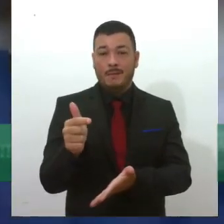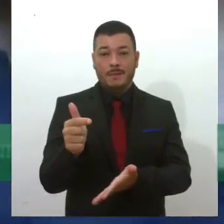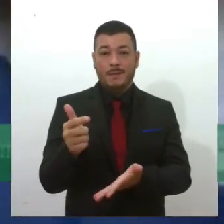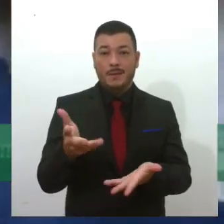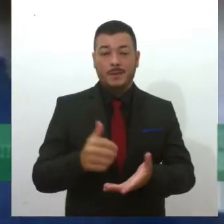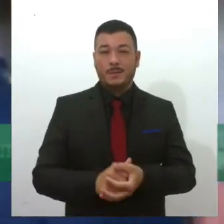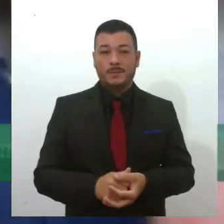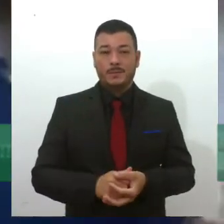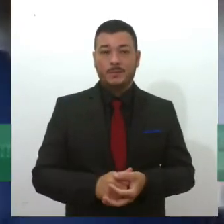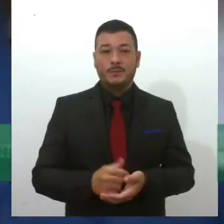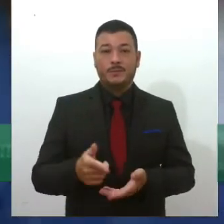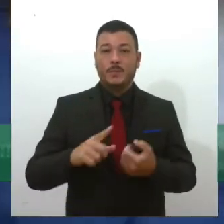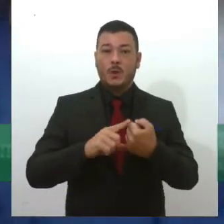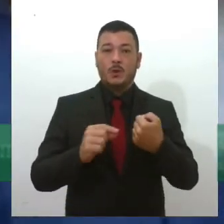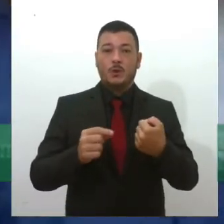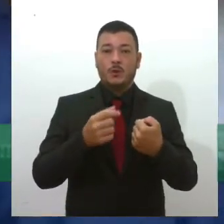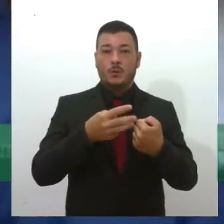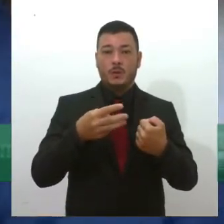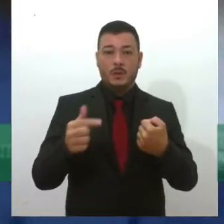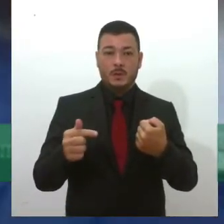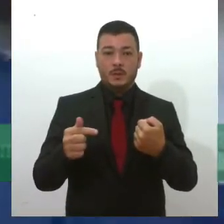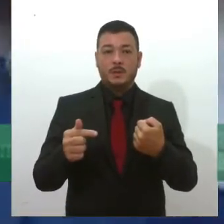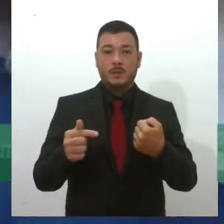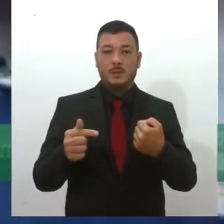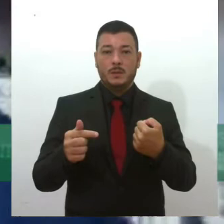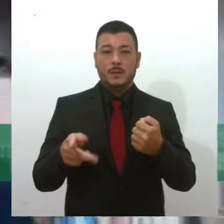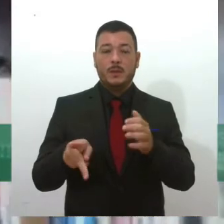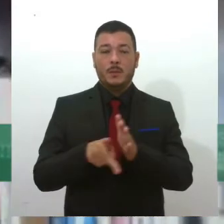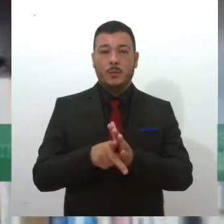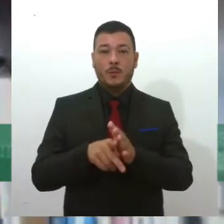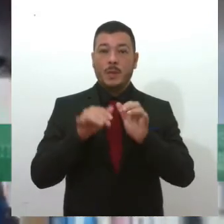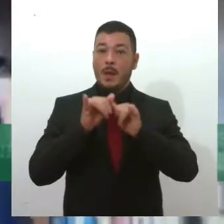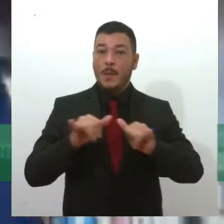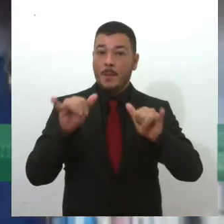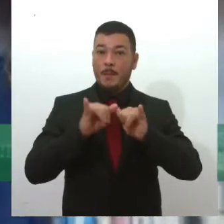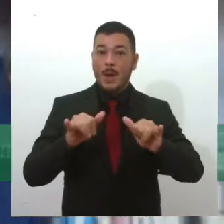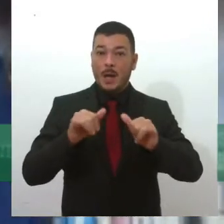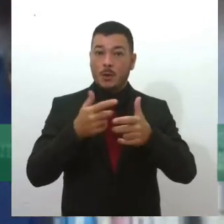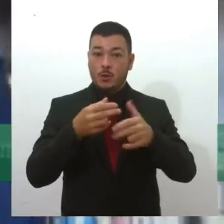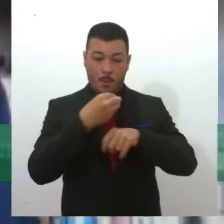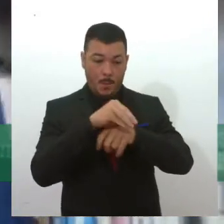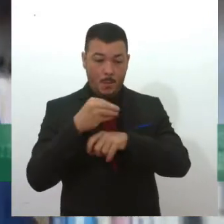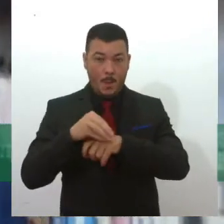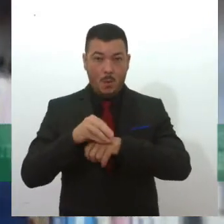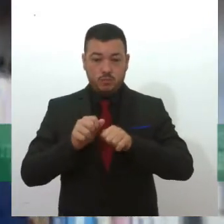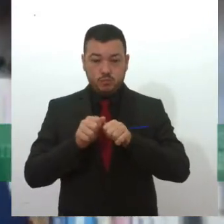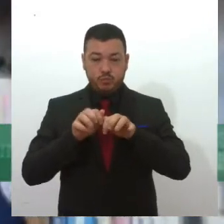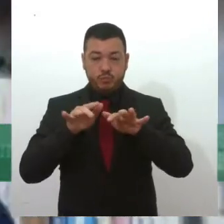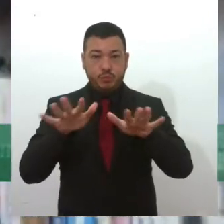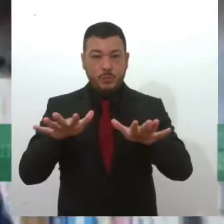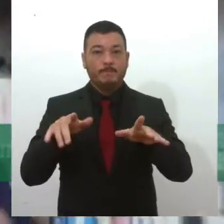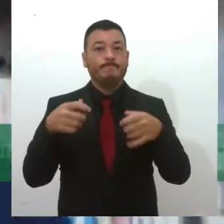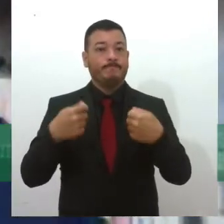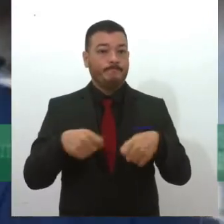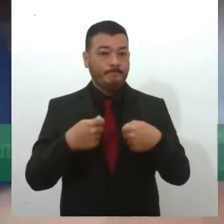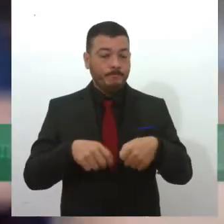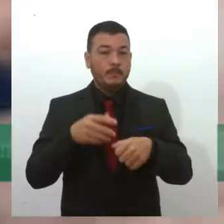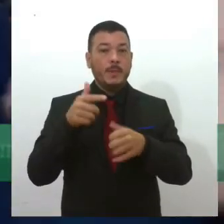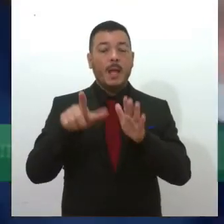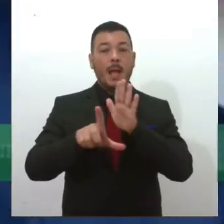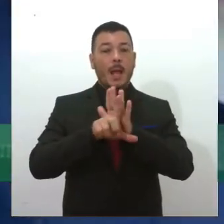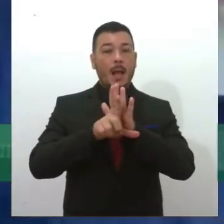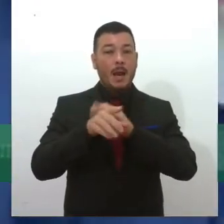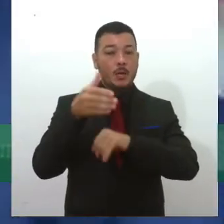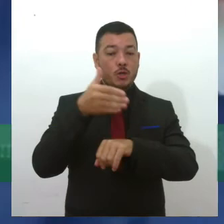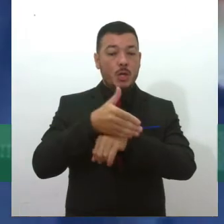no artigo 37 o princípio da publicidade. Digamos que a lei de acesso à informação,